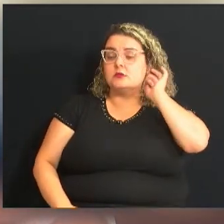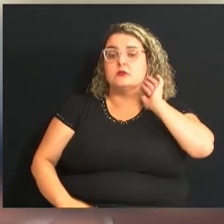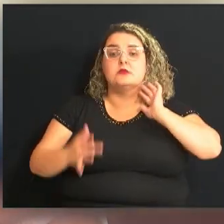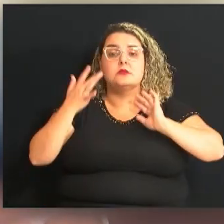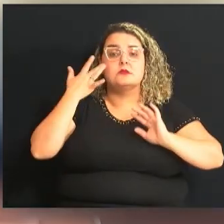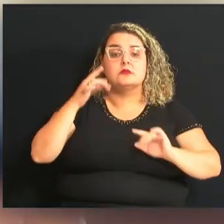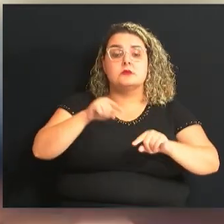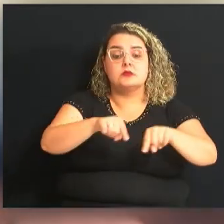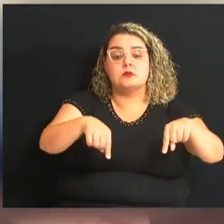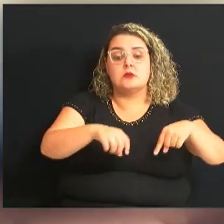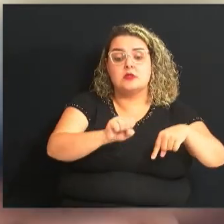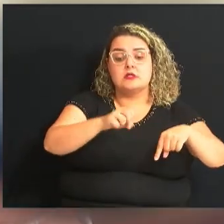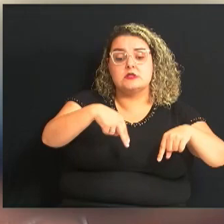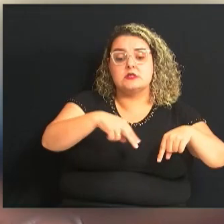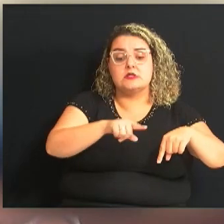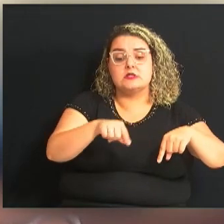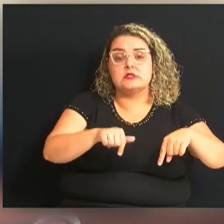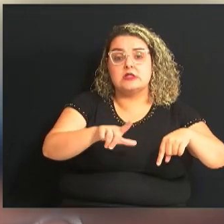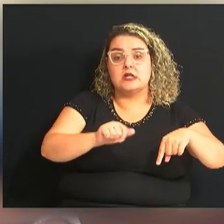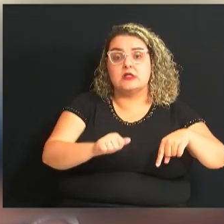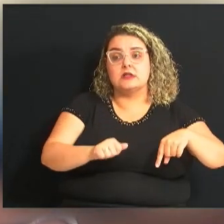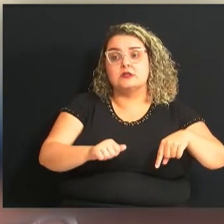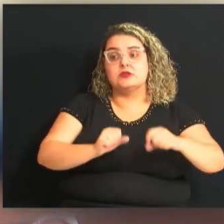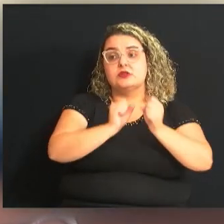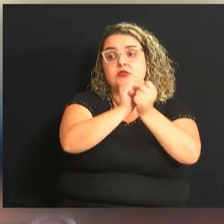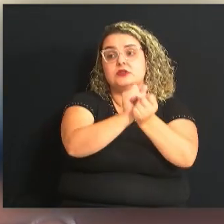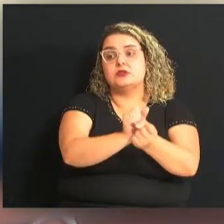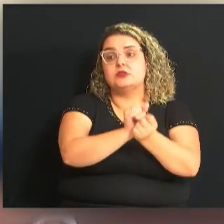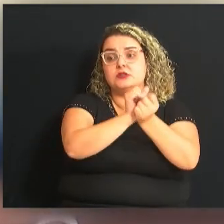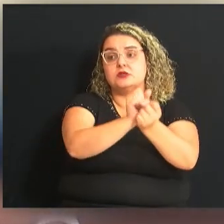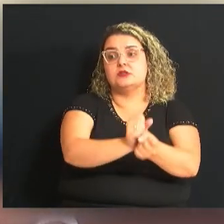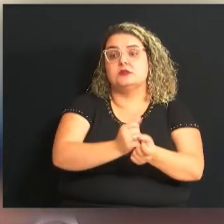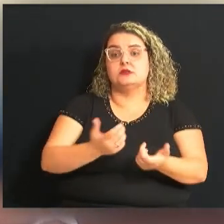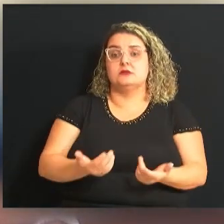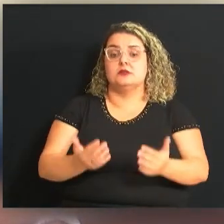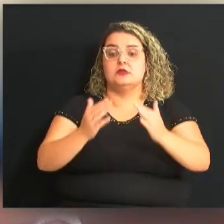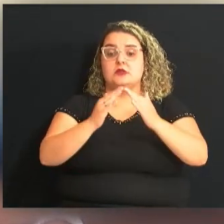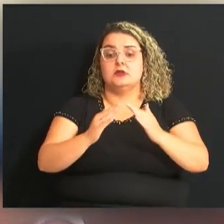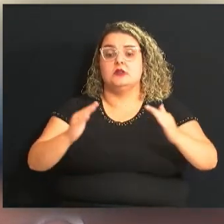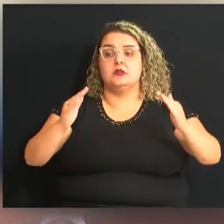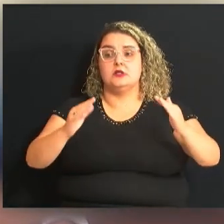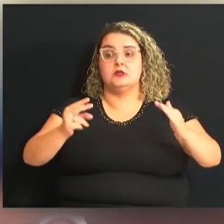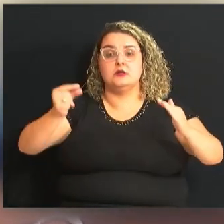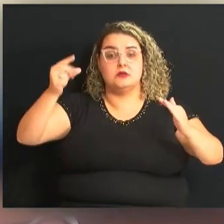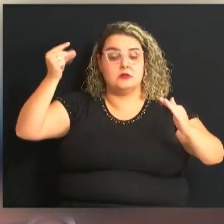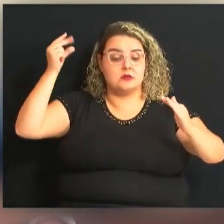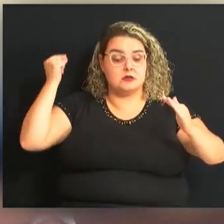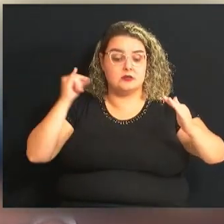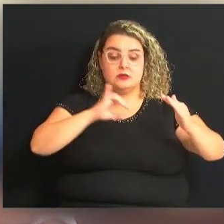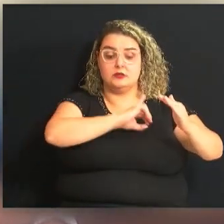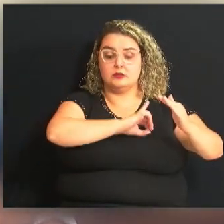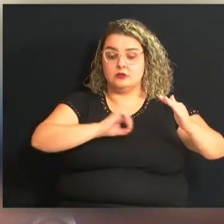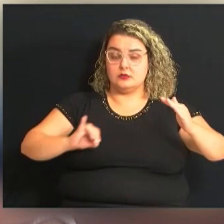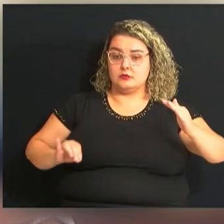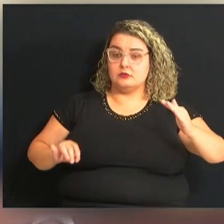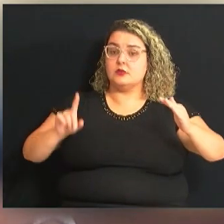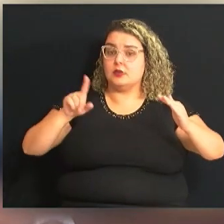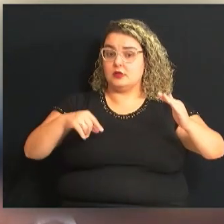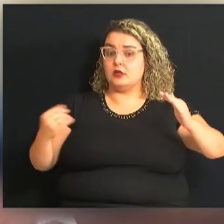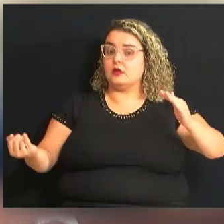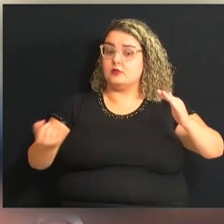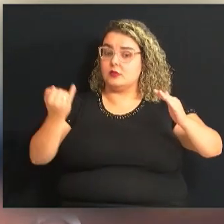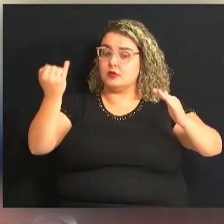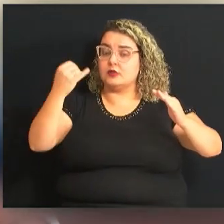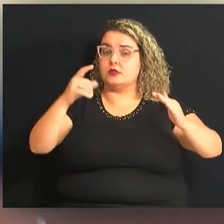escravos. Muitas pessoas não sabem que aquele casarão ele é da época do Império. E é muito importante ter essa